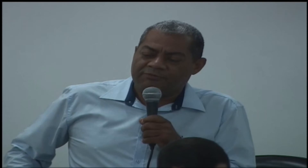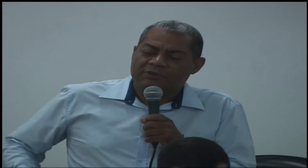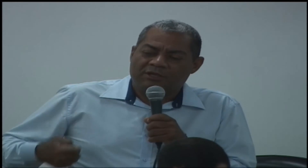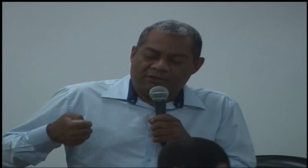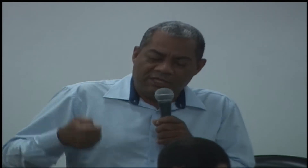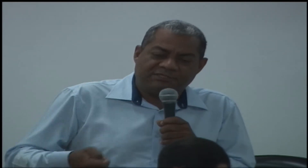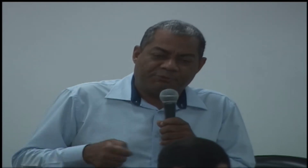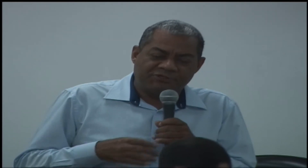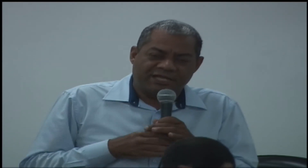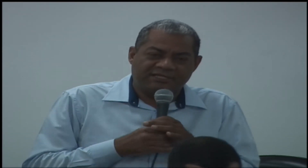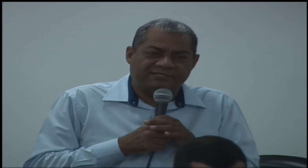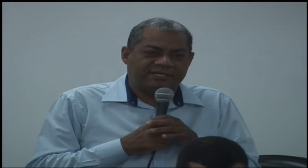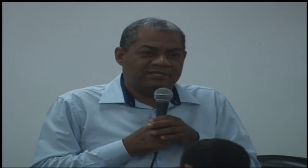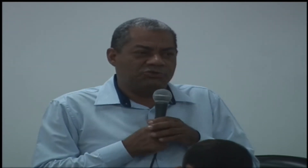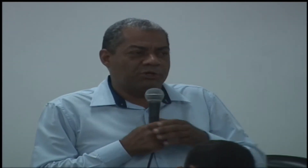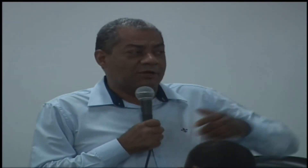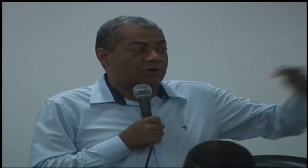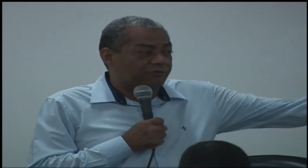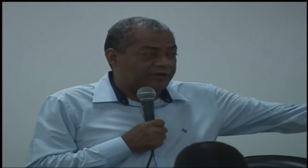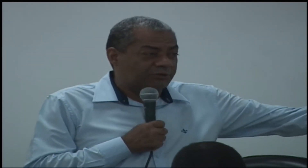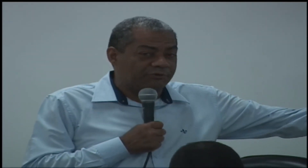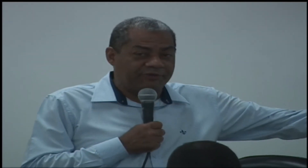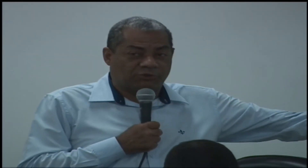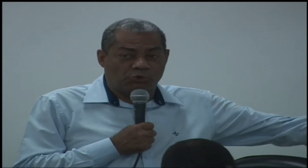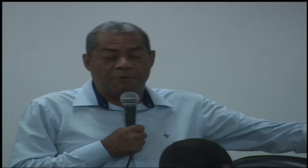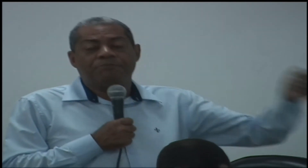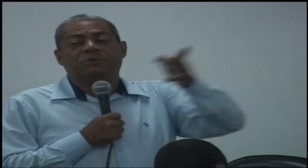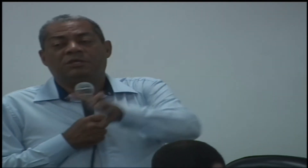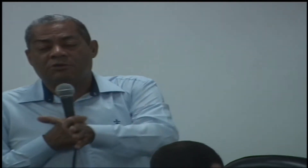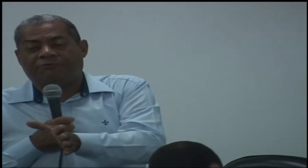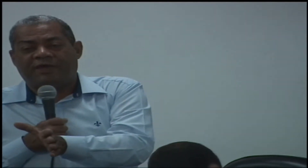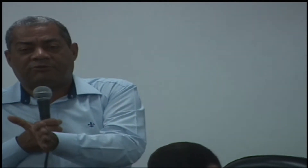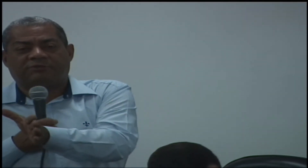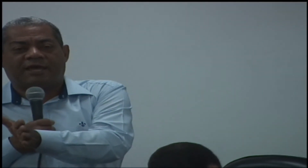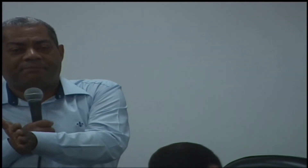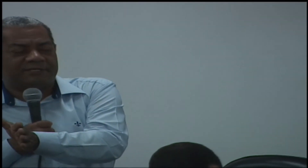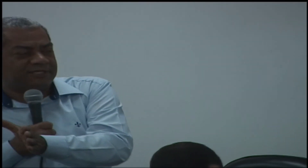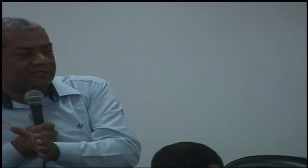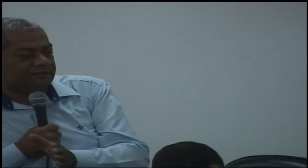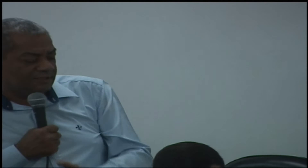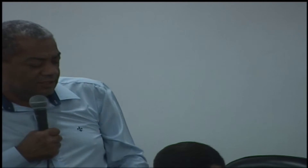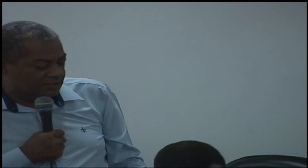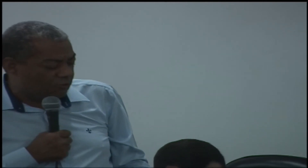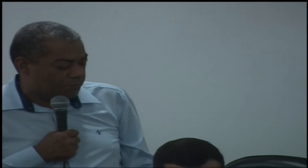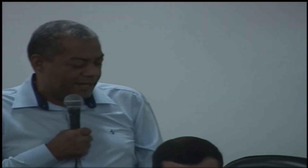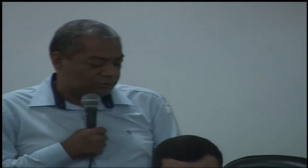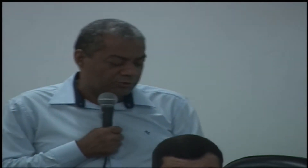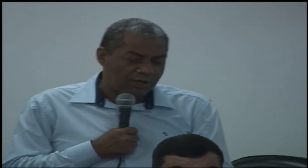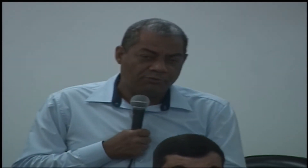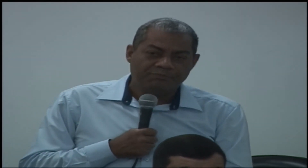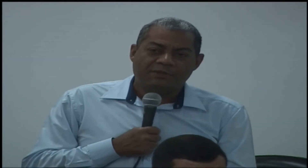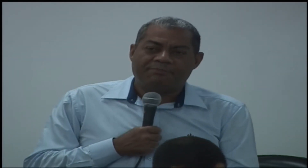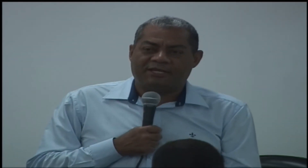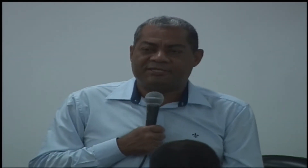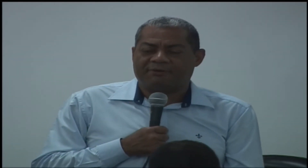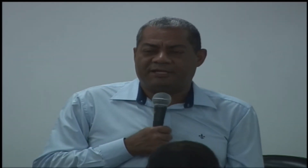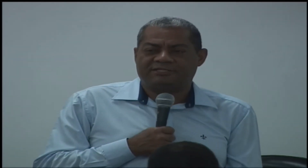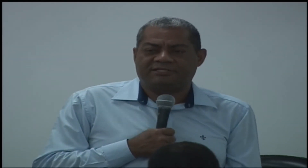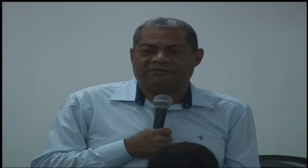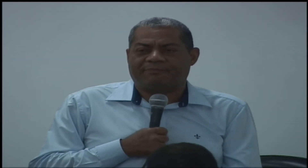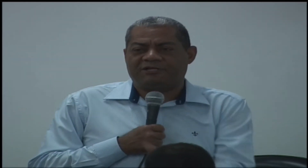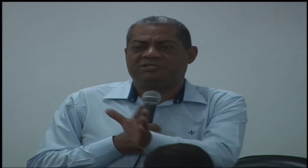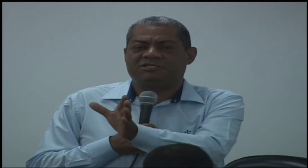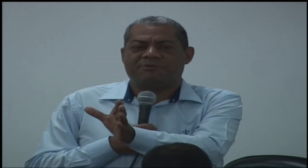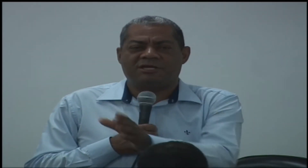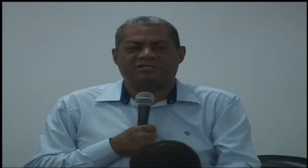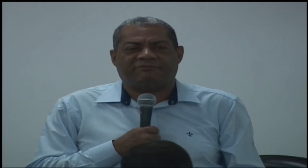aprovaram esse projeto de lei 718, agora o governador vetou e o veto está para ser derrubado ou não pela Assembleia